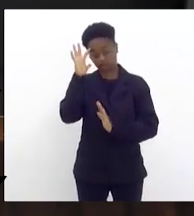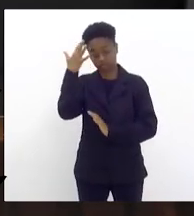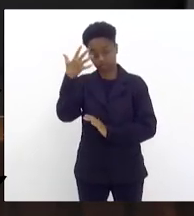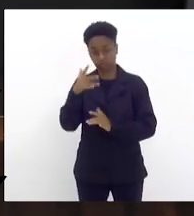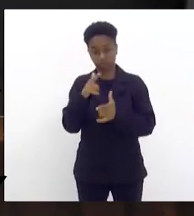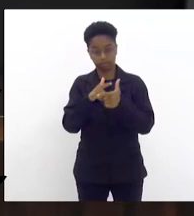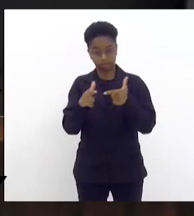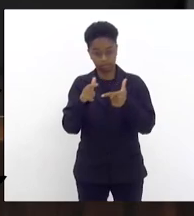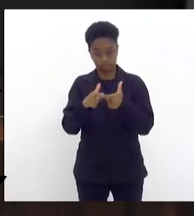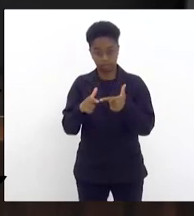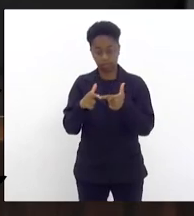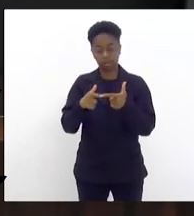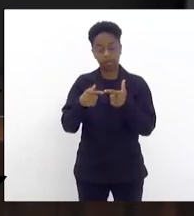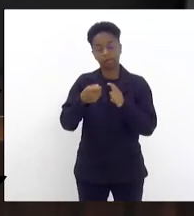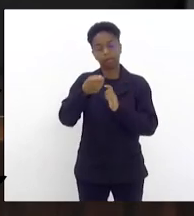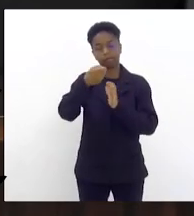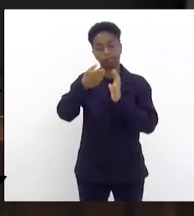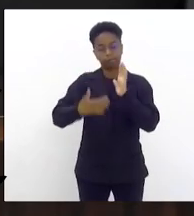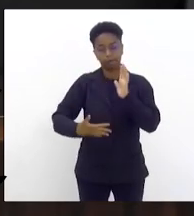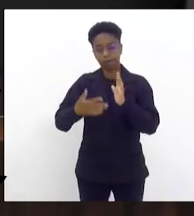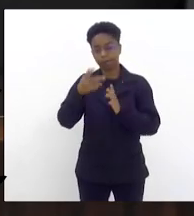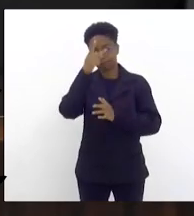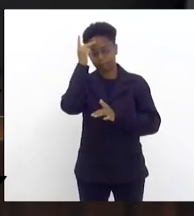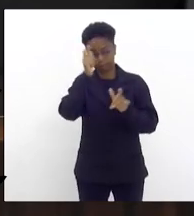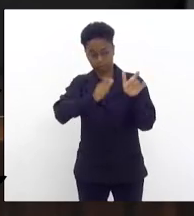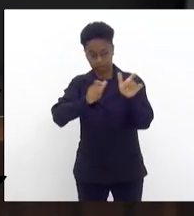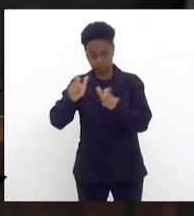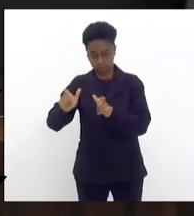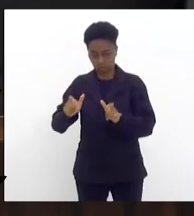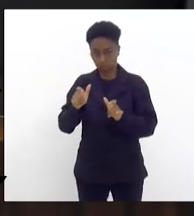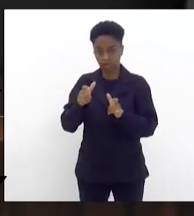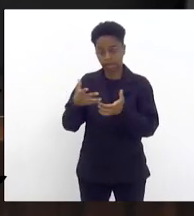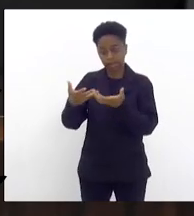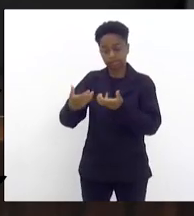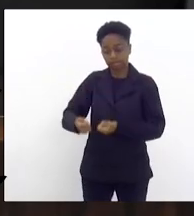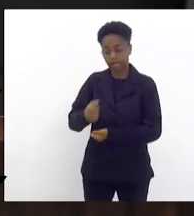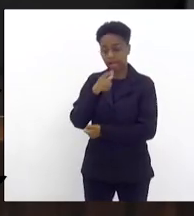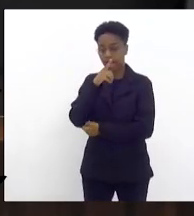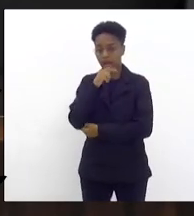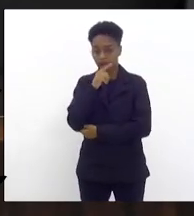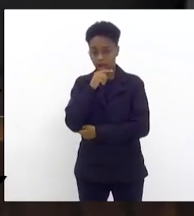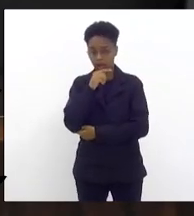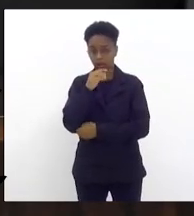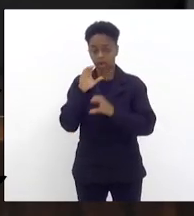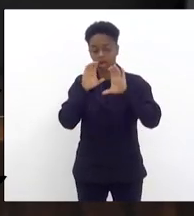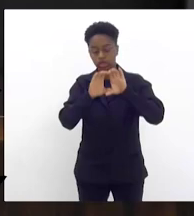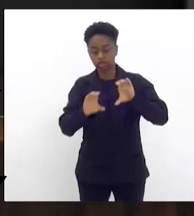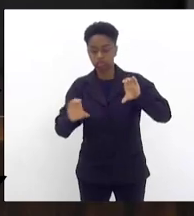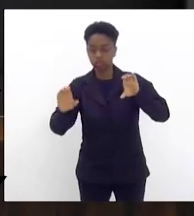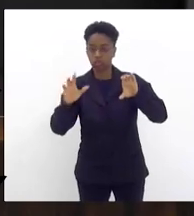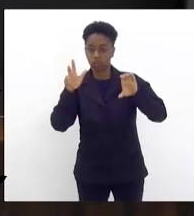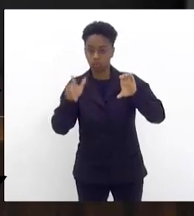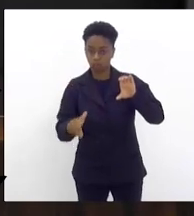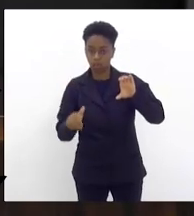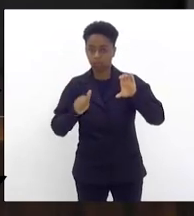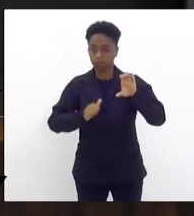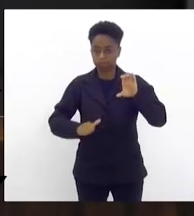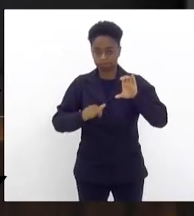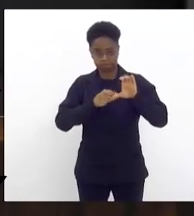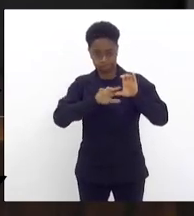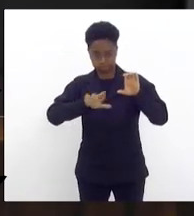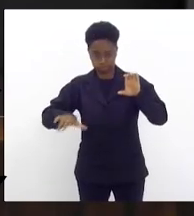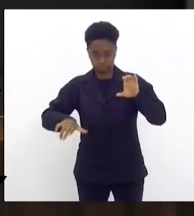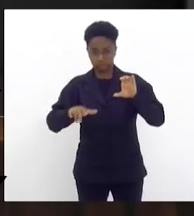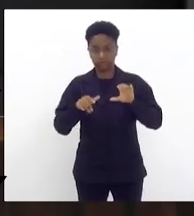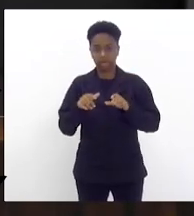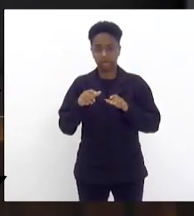relatados pelos usuários dos serviços de abastecimento de água potável e esgoto sanitário das concessionárias Águas